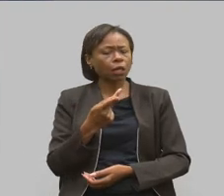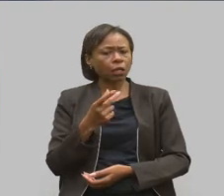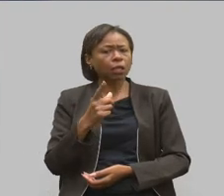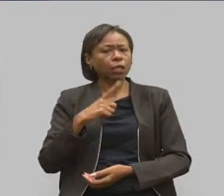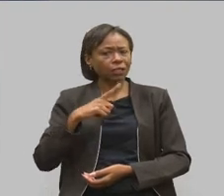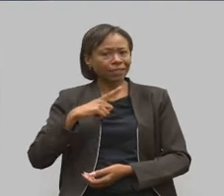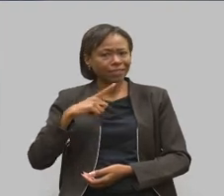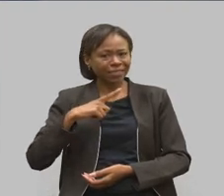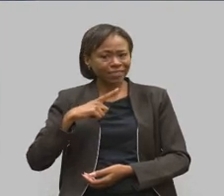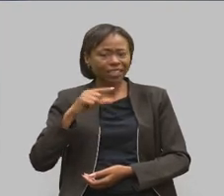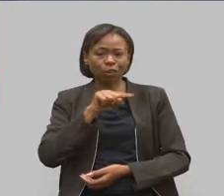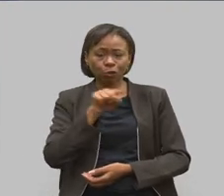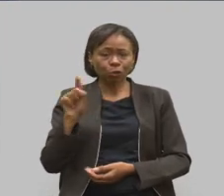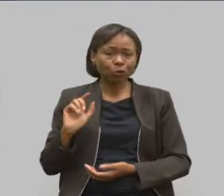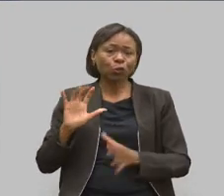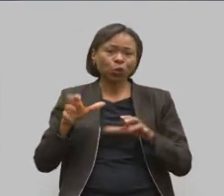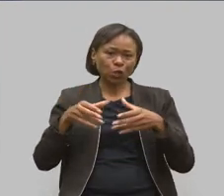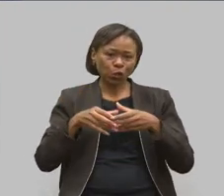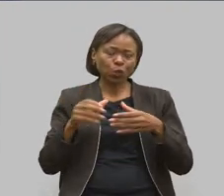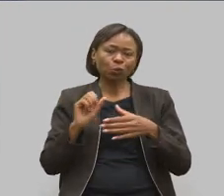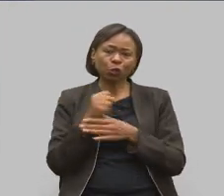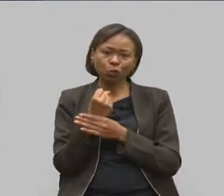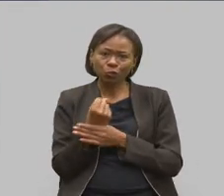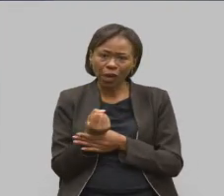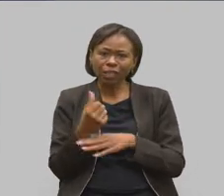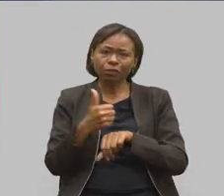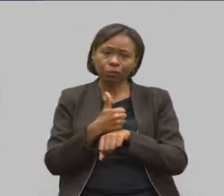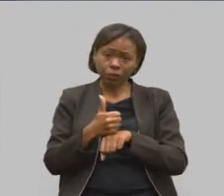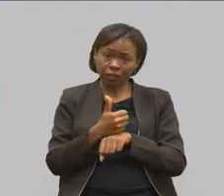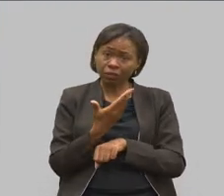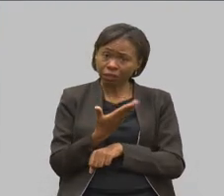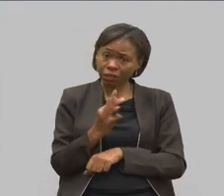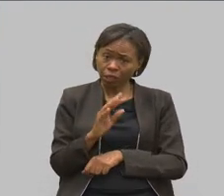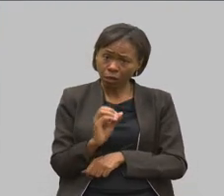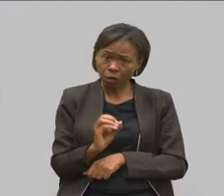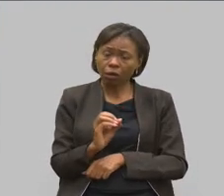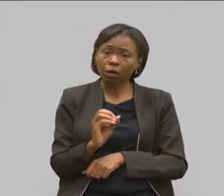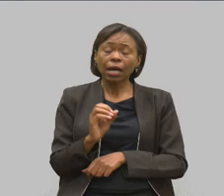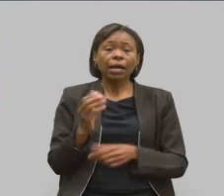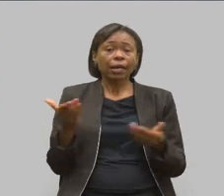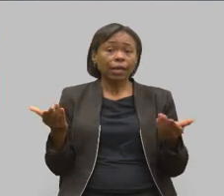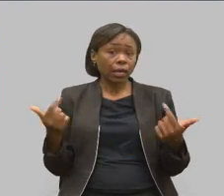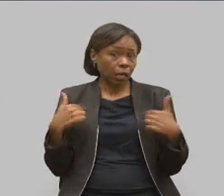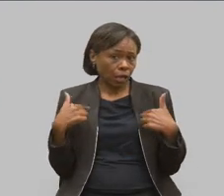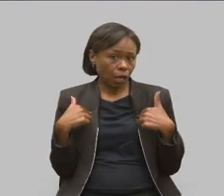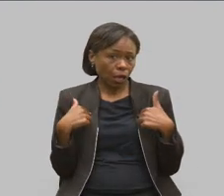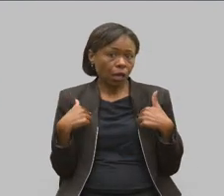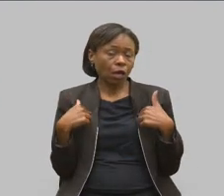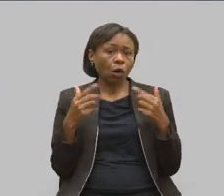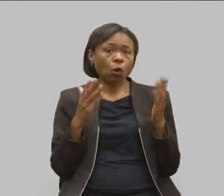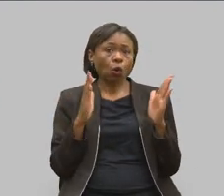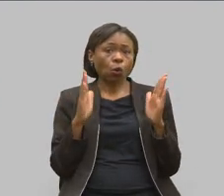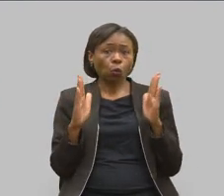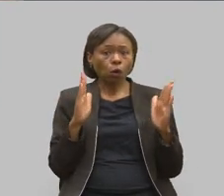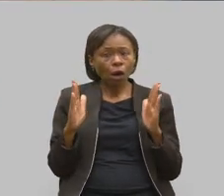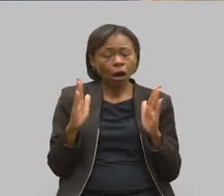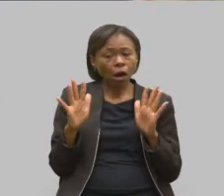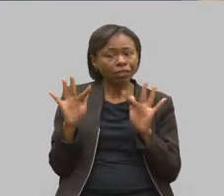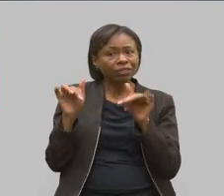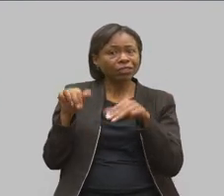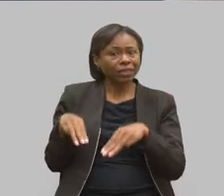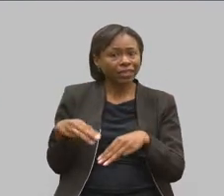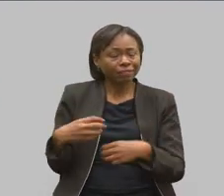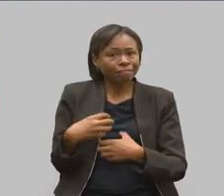tão logo eu entrei nessa casa e eu saio daqui e Aline com aquela palavra de